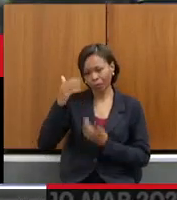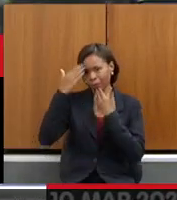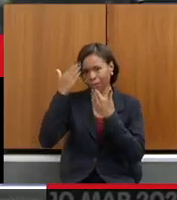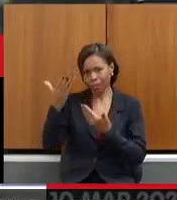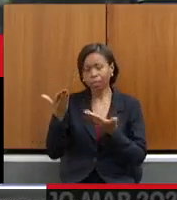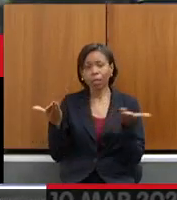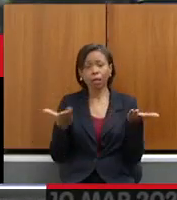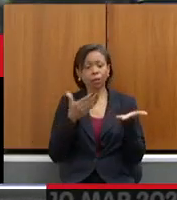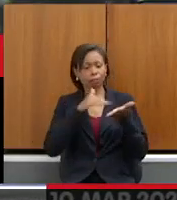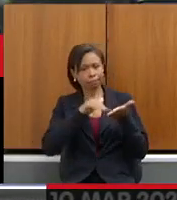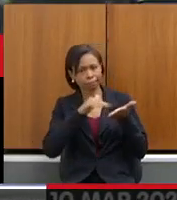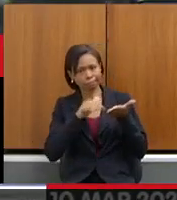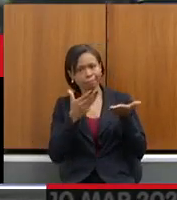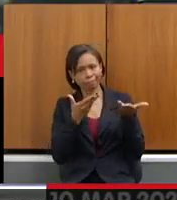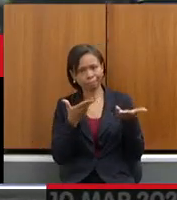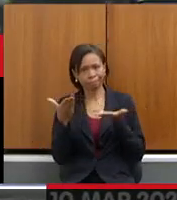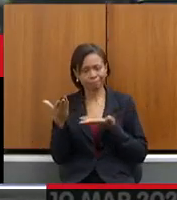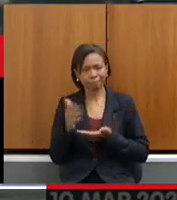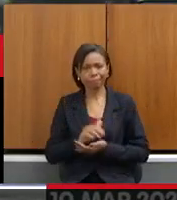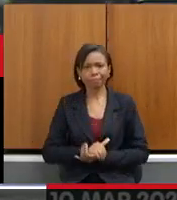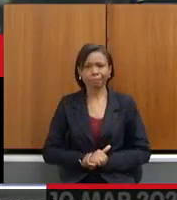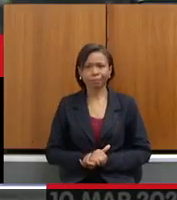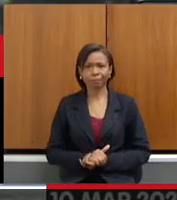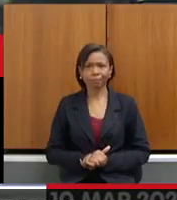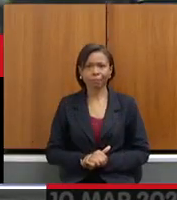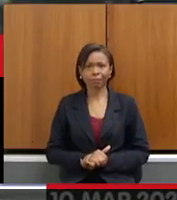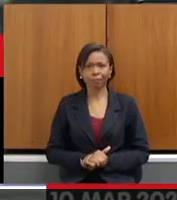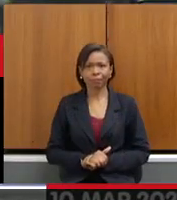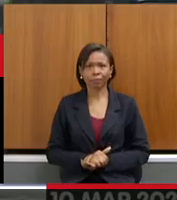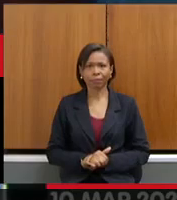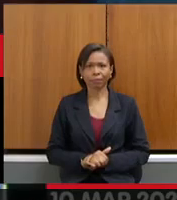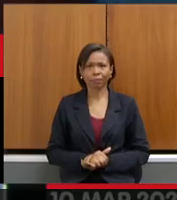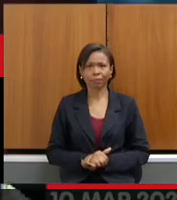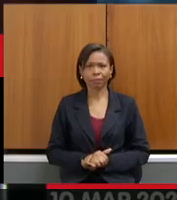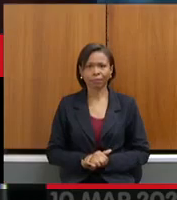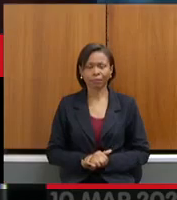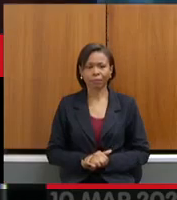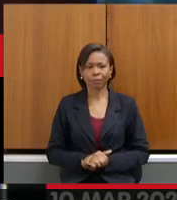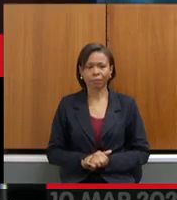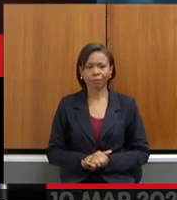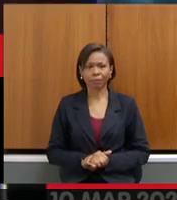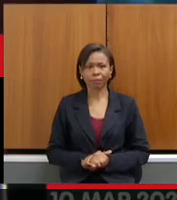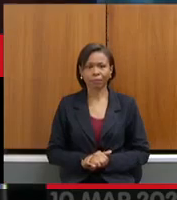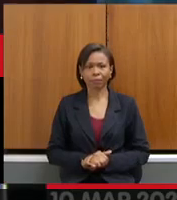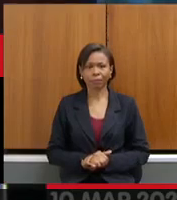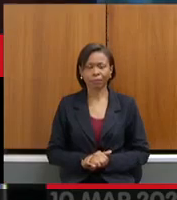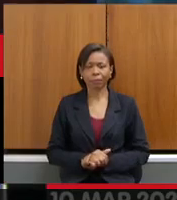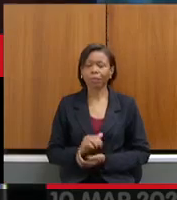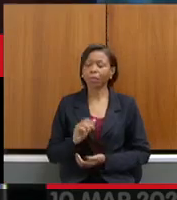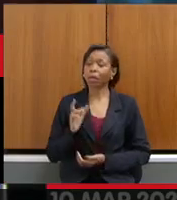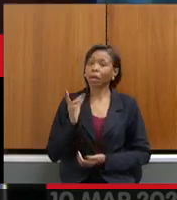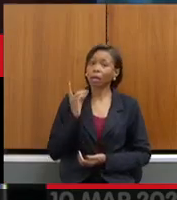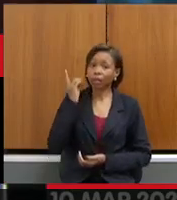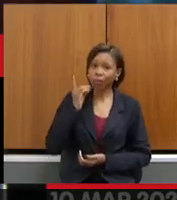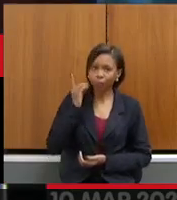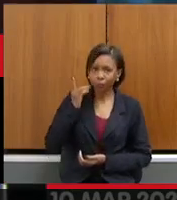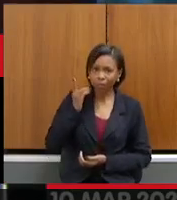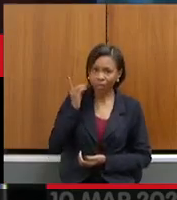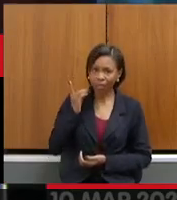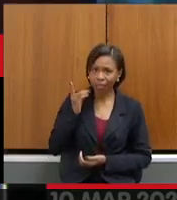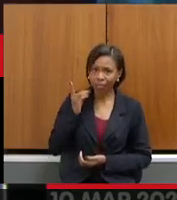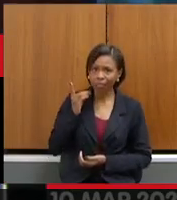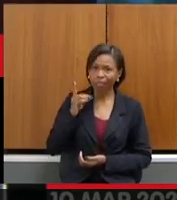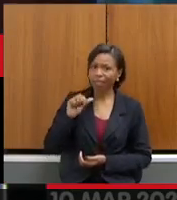palavra o secretário Carlos Eduardo Amaral Pereira da Silva a deputada Ana Paula viu